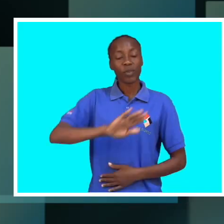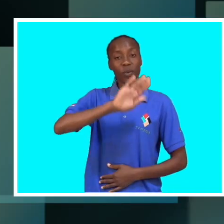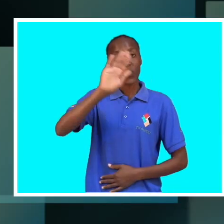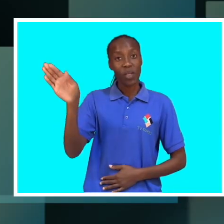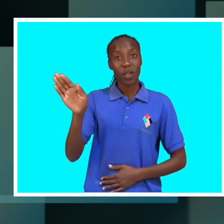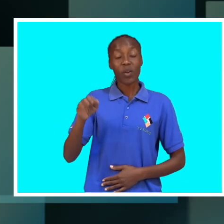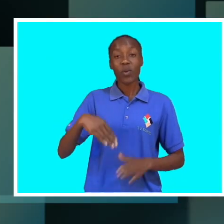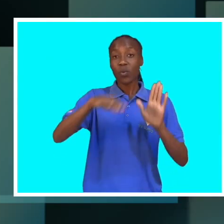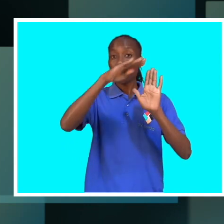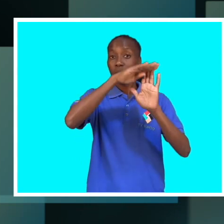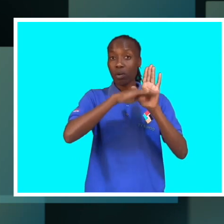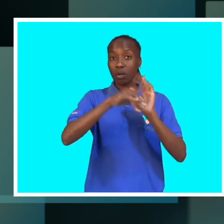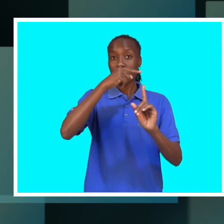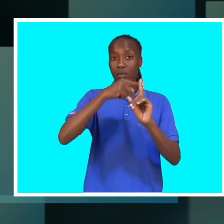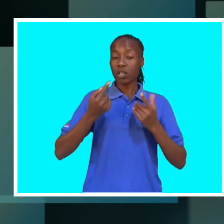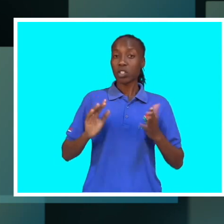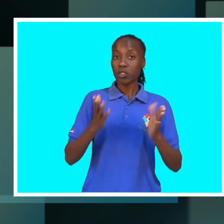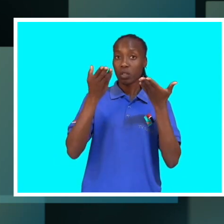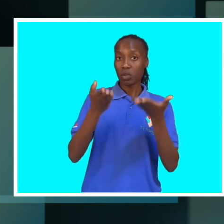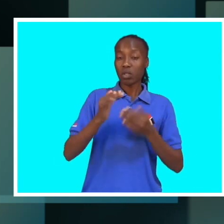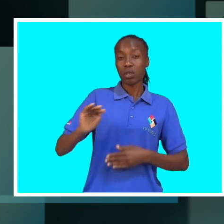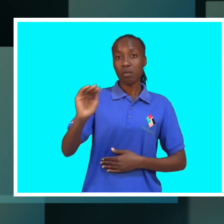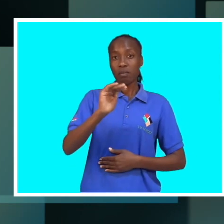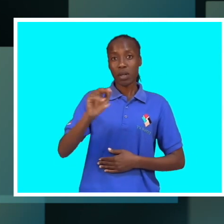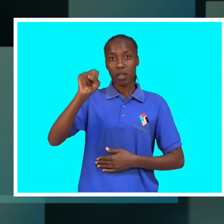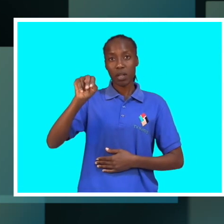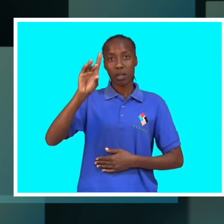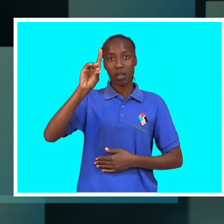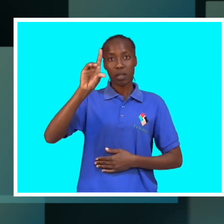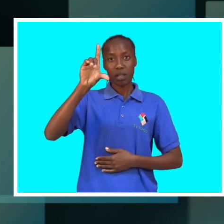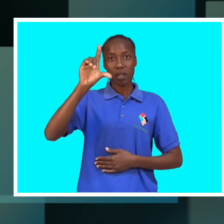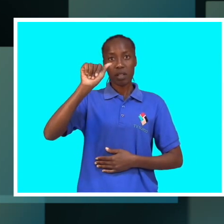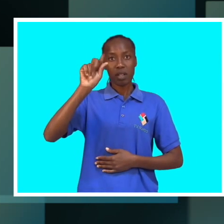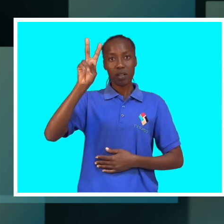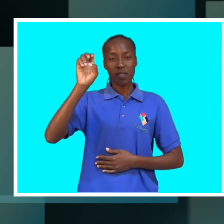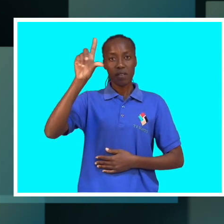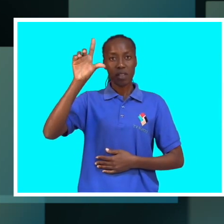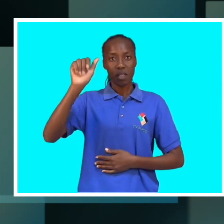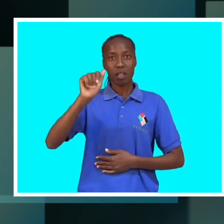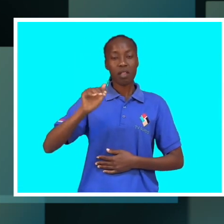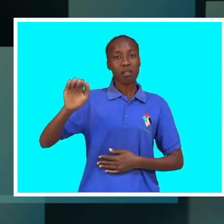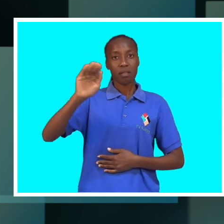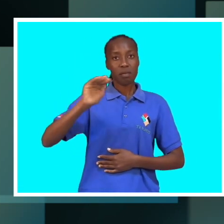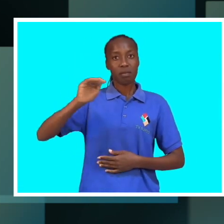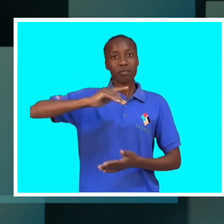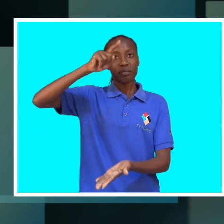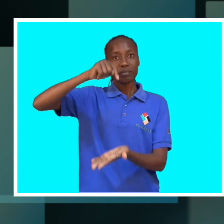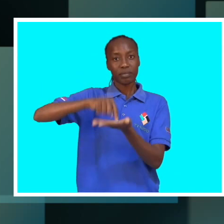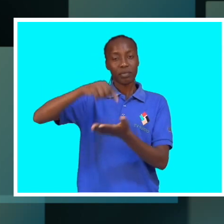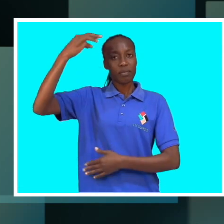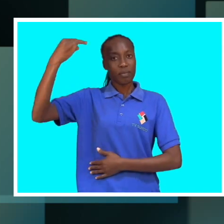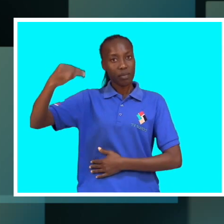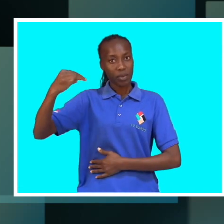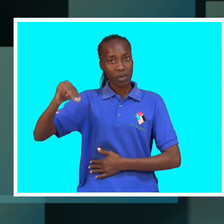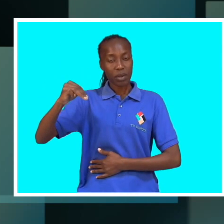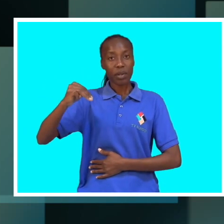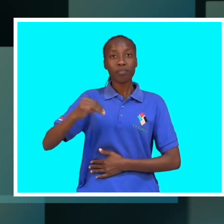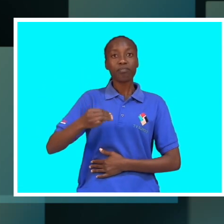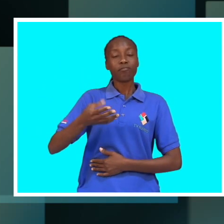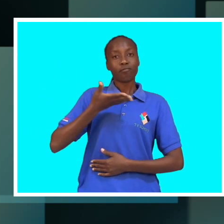Olá, está no ar seu Espaço Mais Vida. Hoje estamos no bairro de Incavela, no nível da cidade da